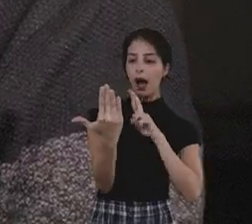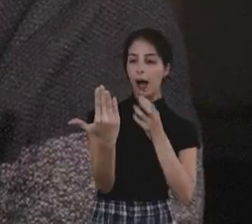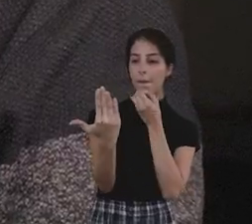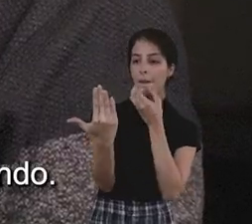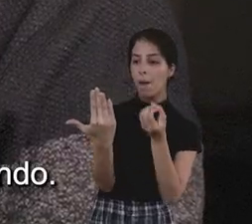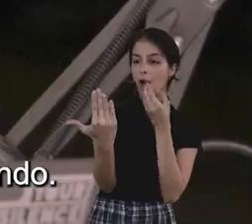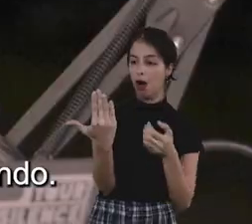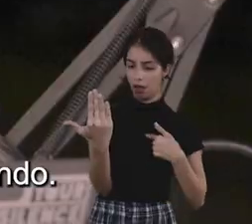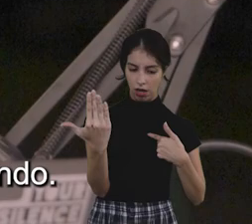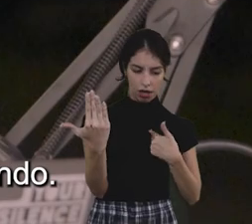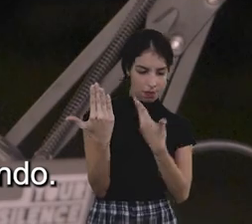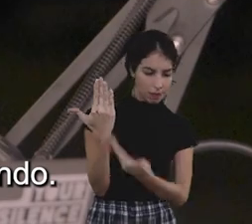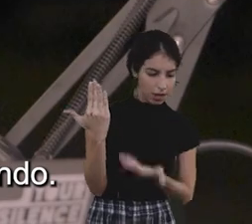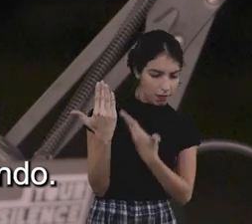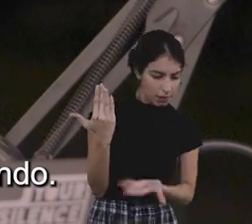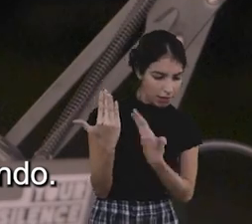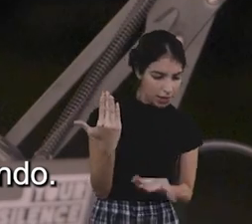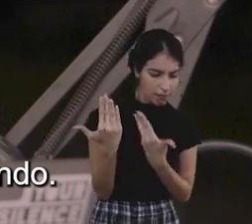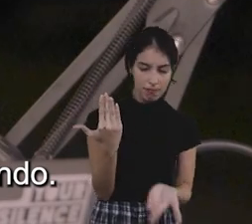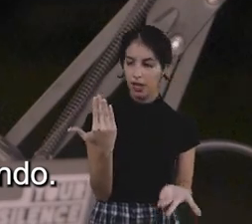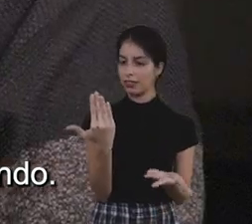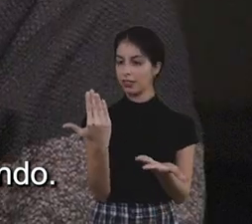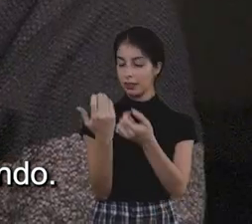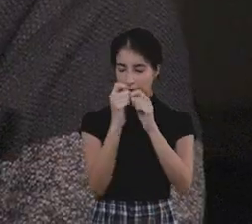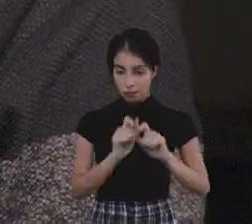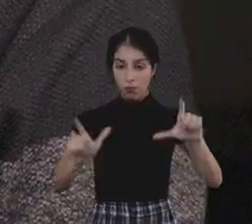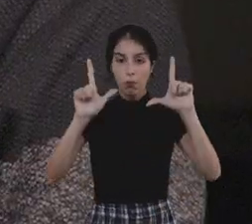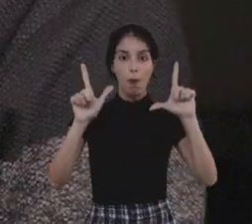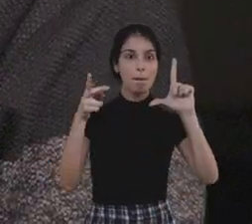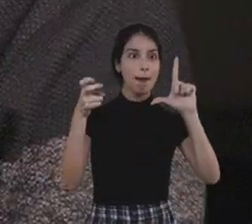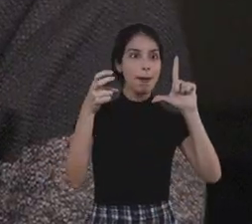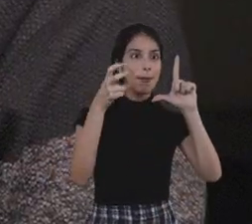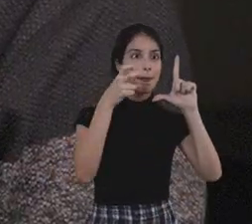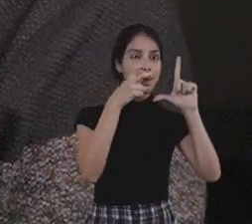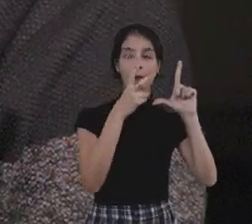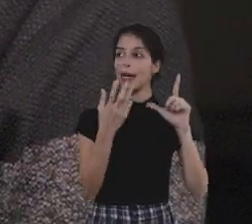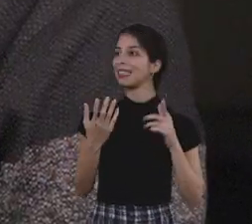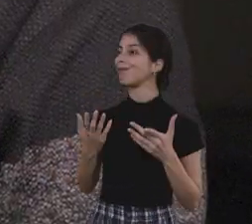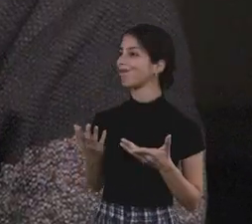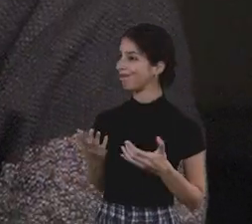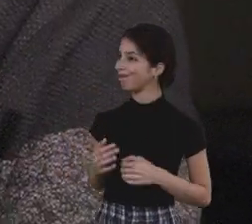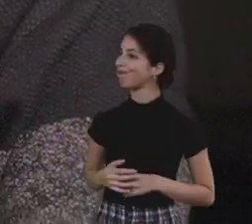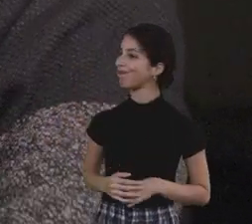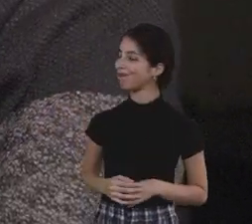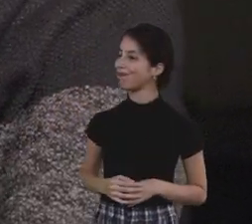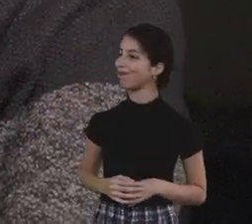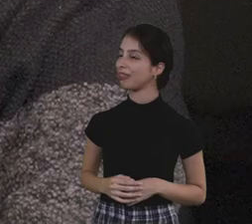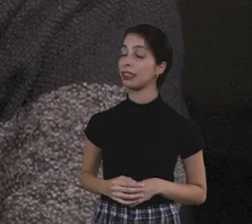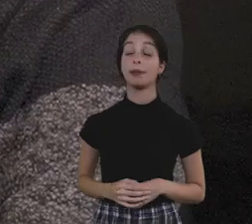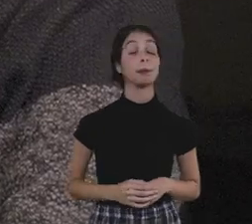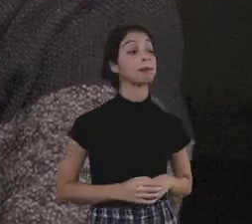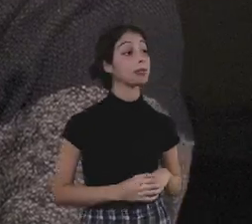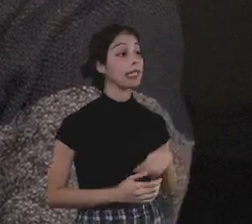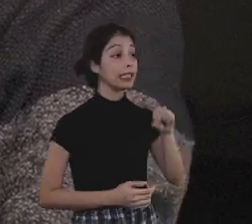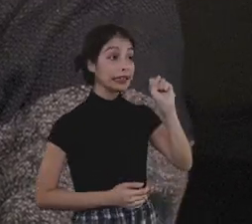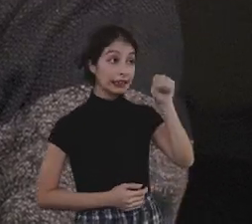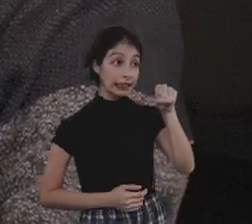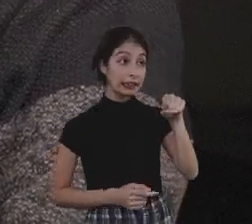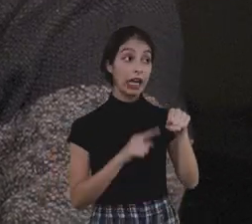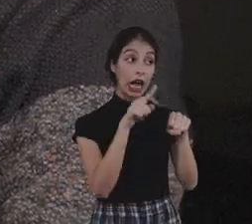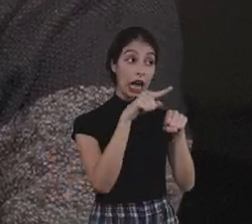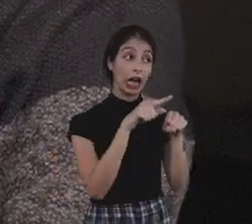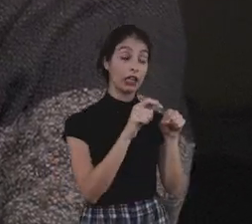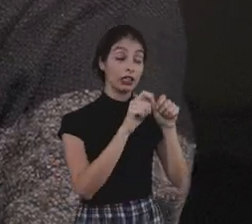esse que você perde perde perde perde você tá sempre perdendo isso isso e e vai vai eh isso tem um componente